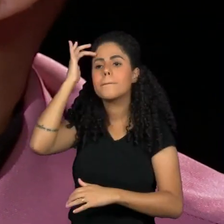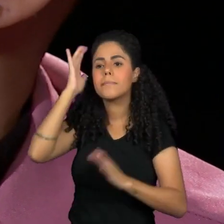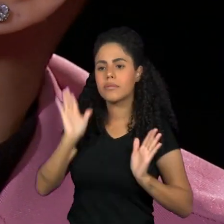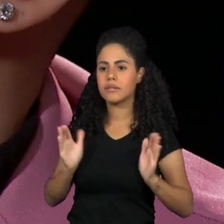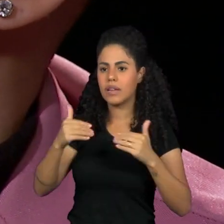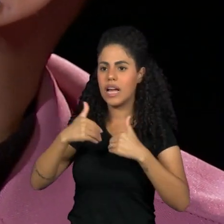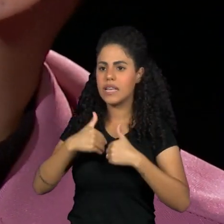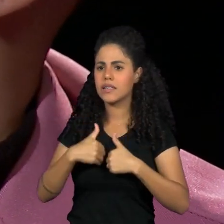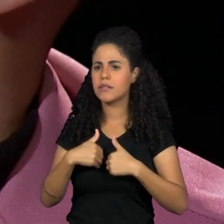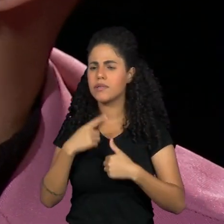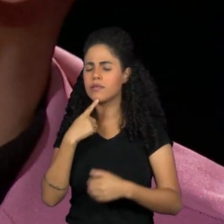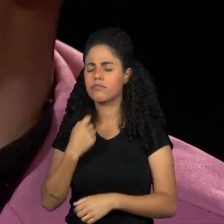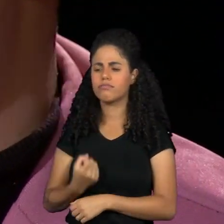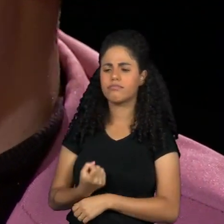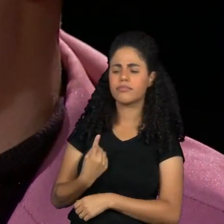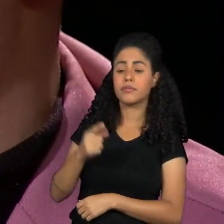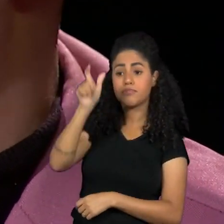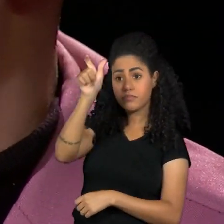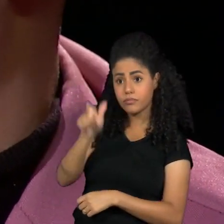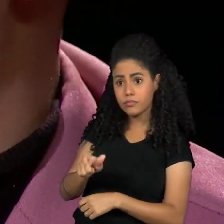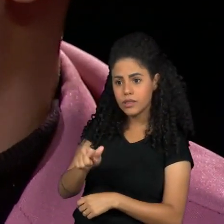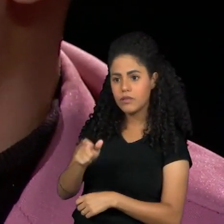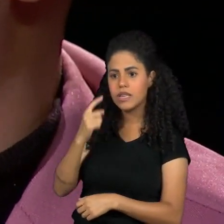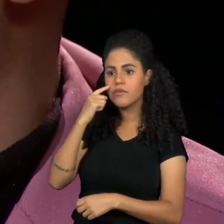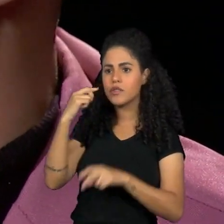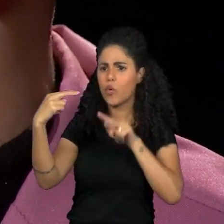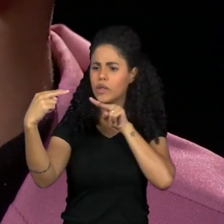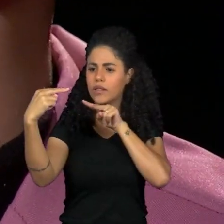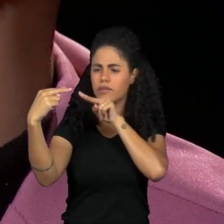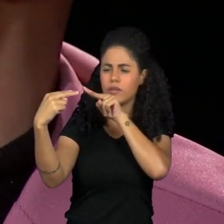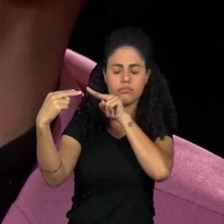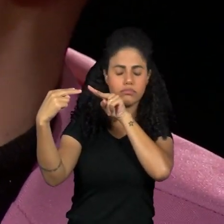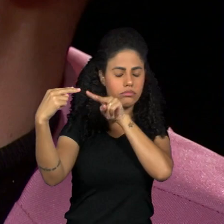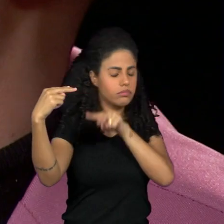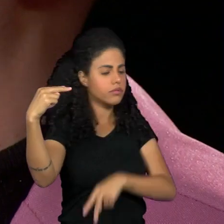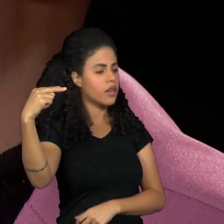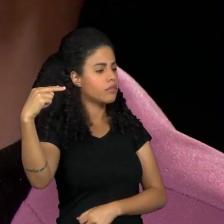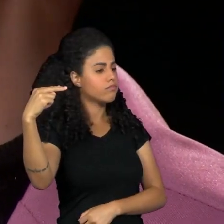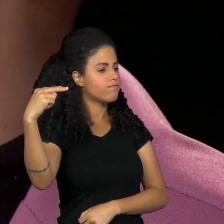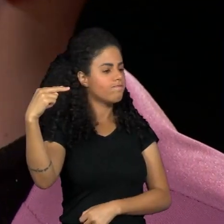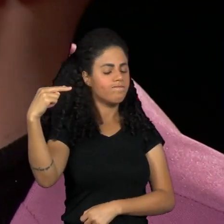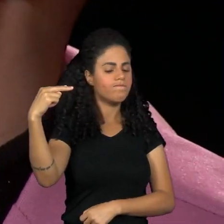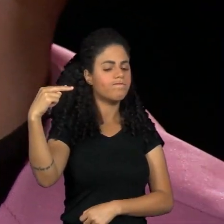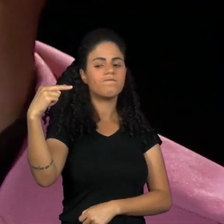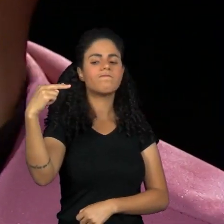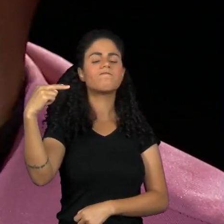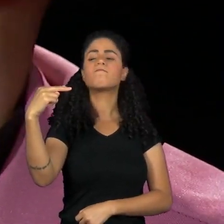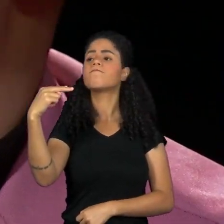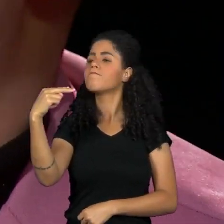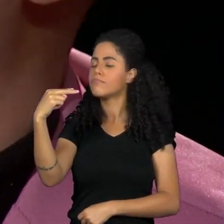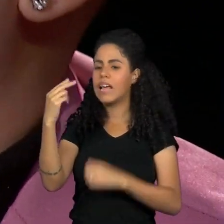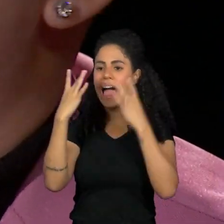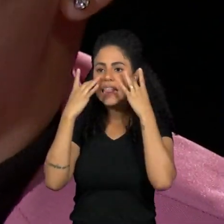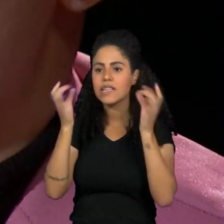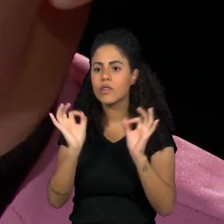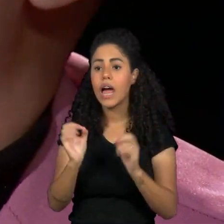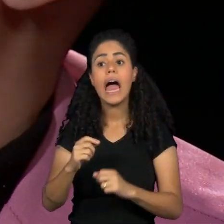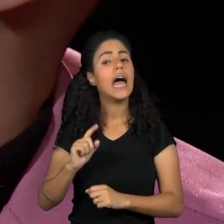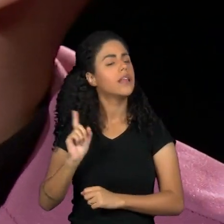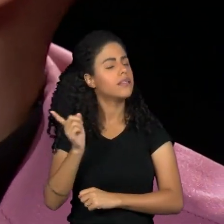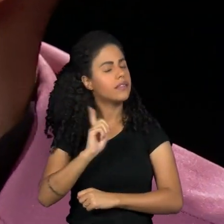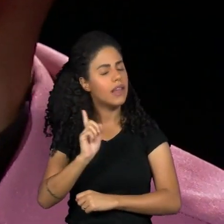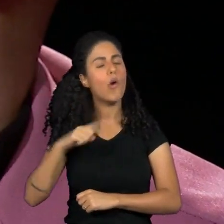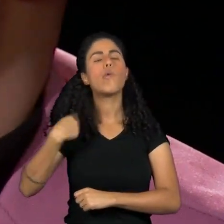enganam quando pensam que o autista, quando ele não faz o contato visual, quando ele não te olha nos olhos, Sim. ele não está prestando atenção. A gente está prestando atenção